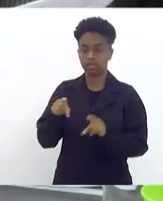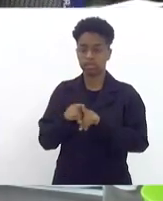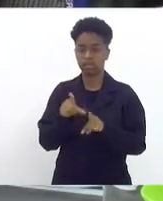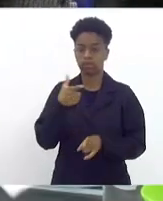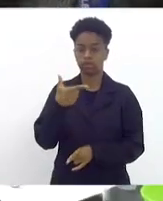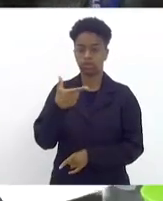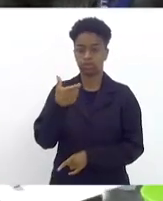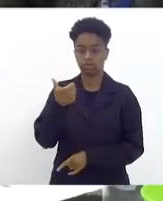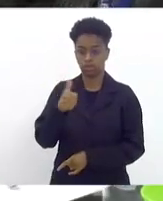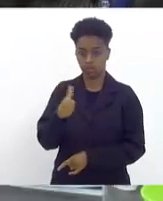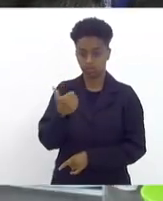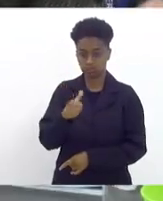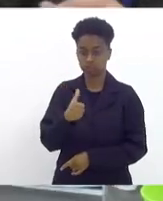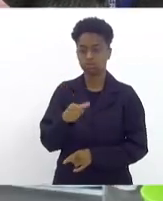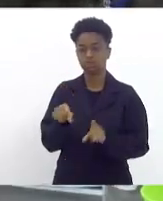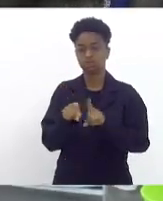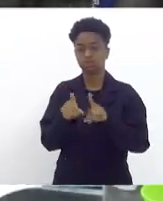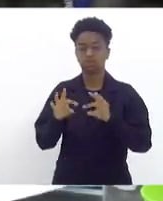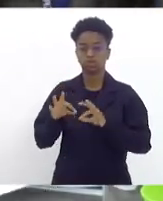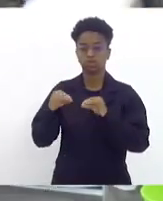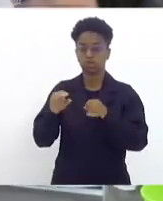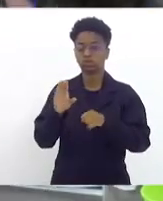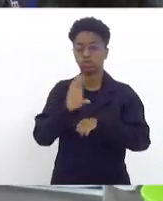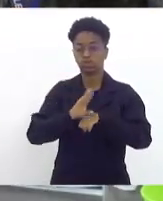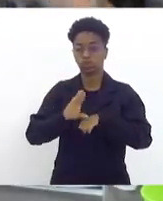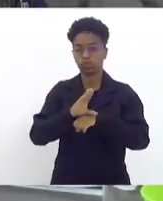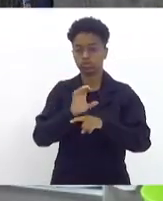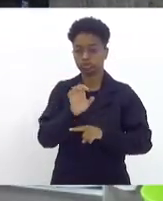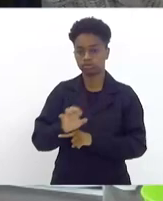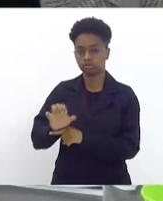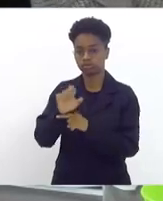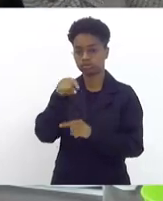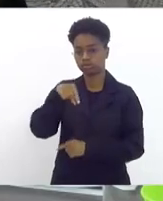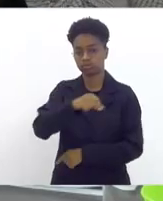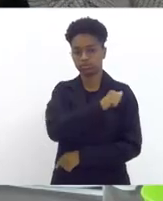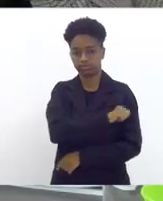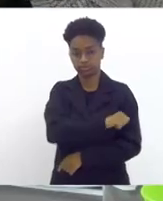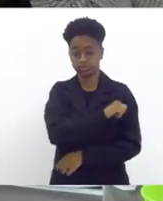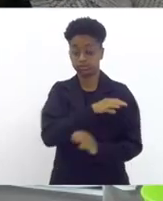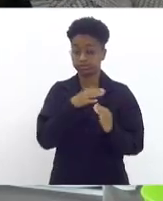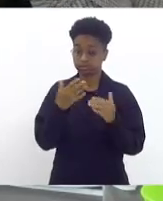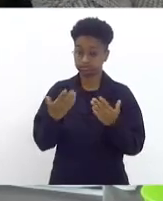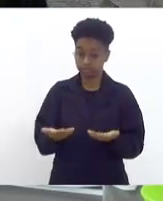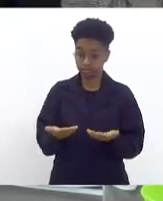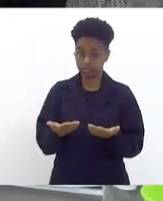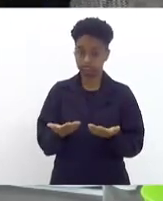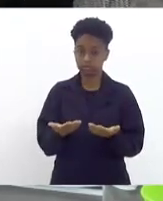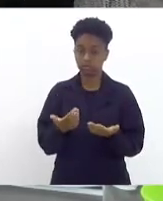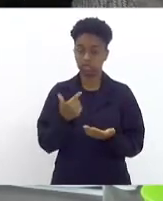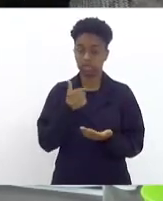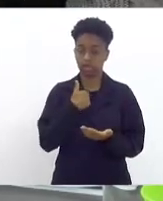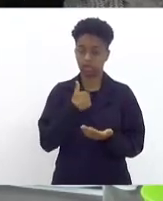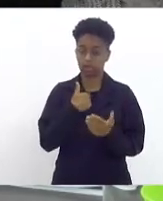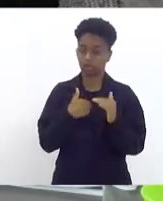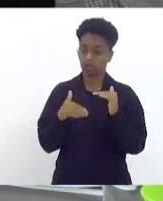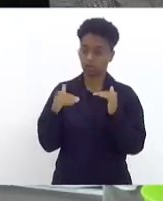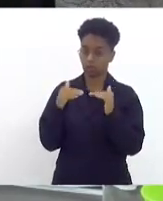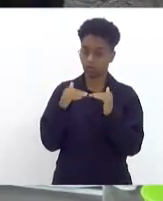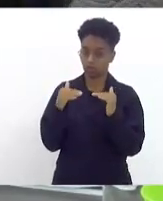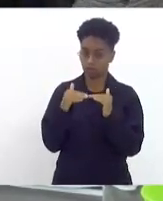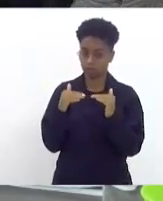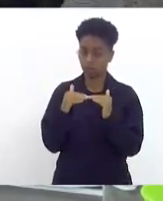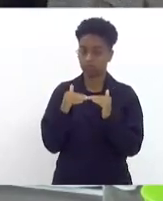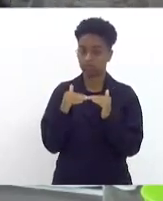2114 todos da Constituição do Estado do Rio de Janeiro portanto eu concordo